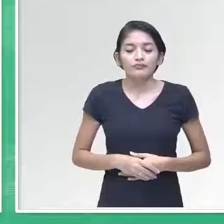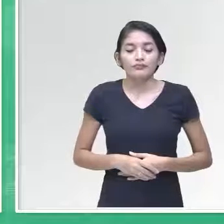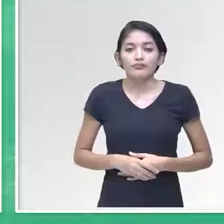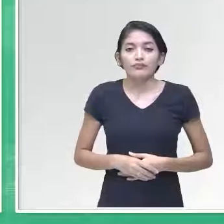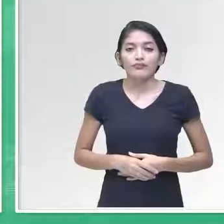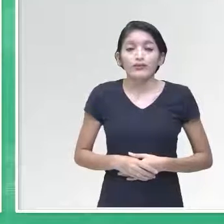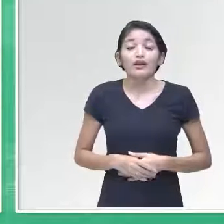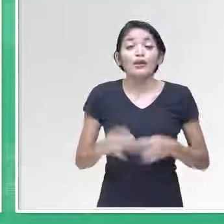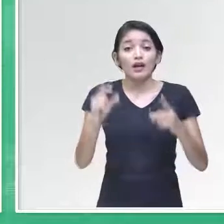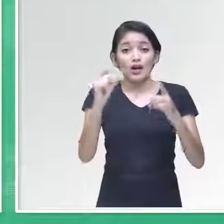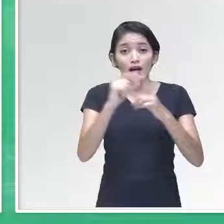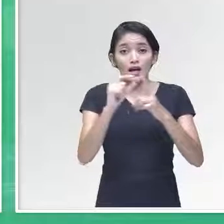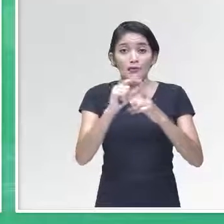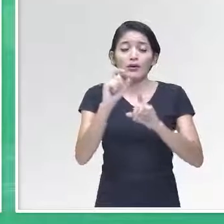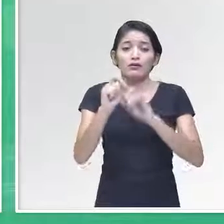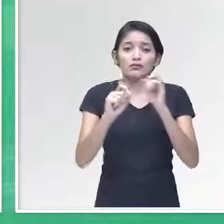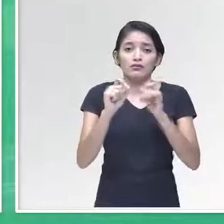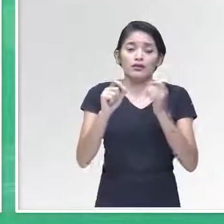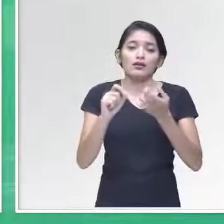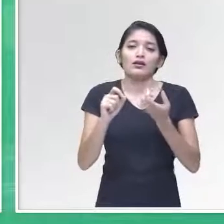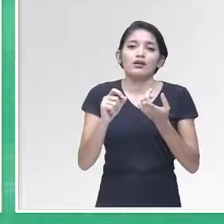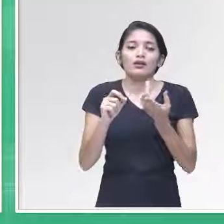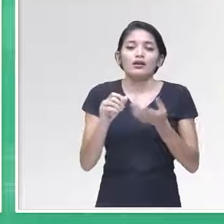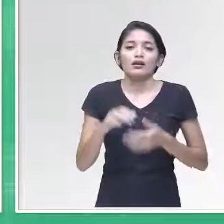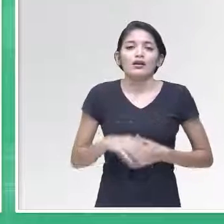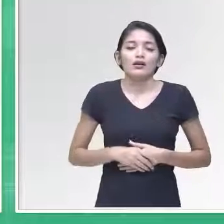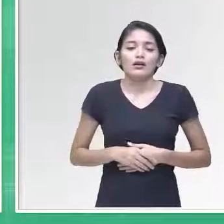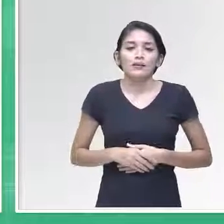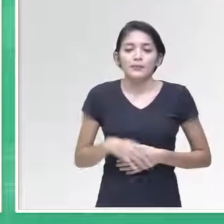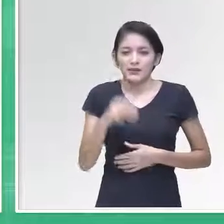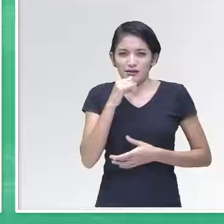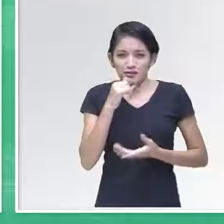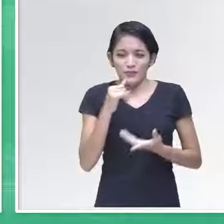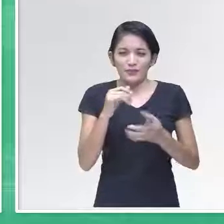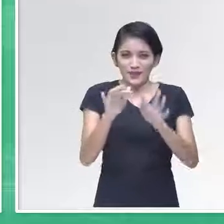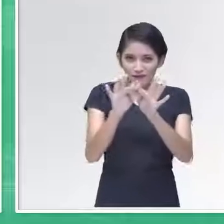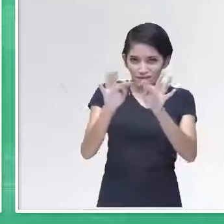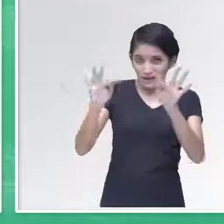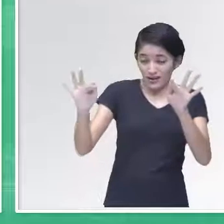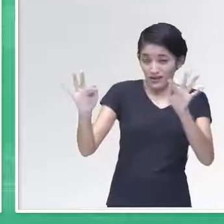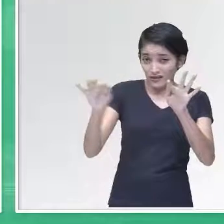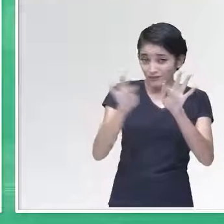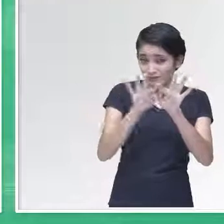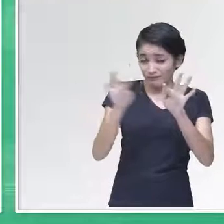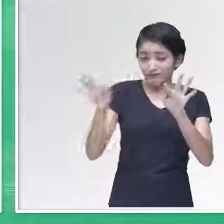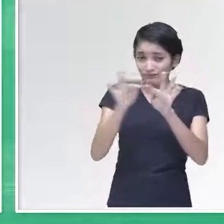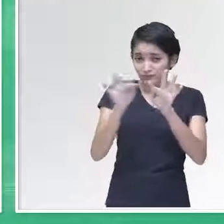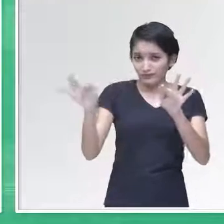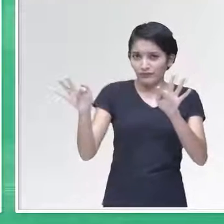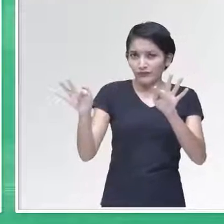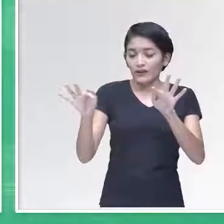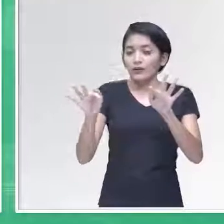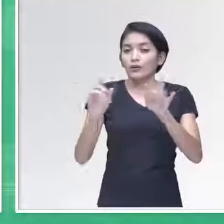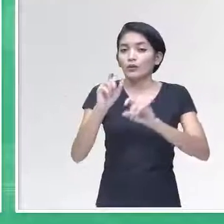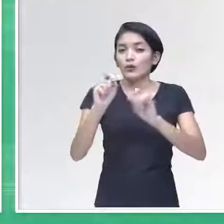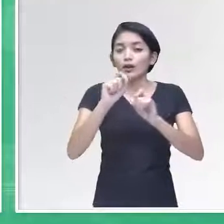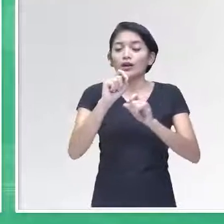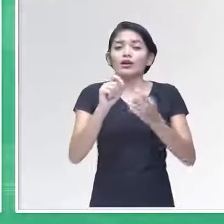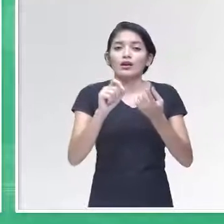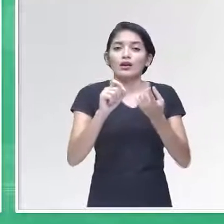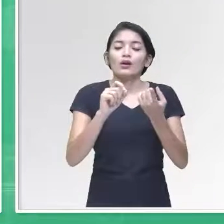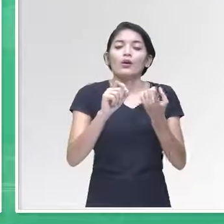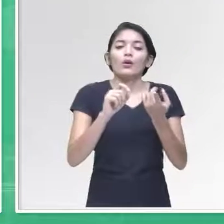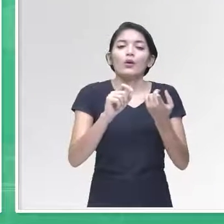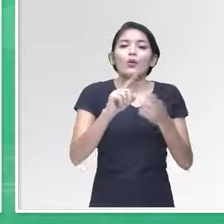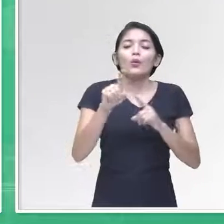a voz passiva, que é aquela situação, aquela frase onde o objeto sofre